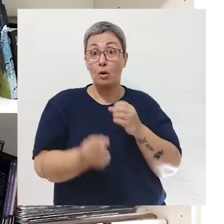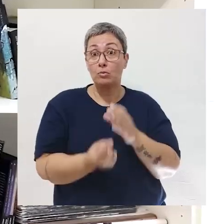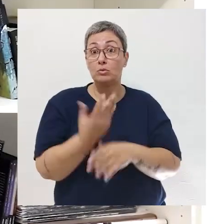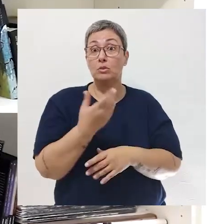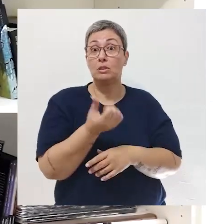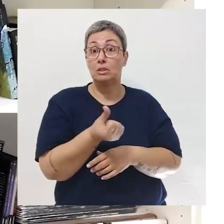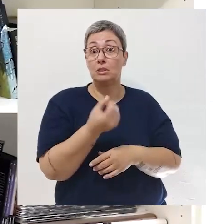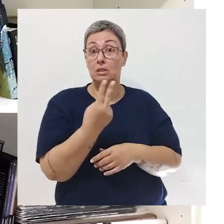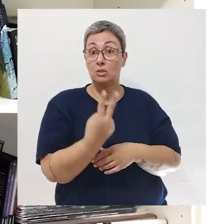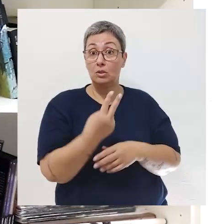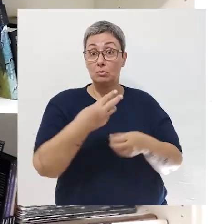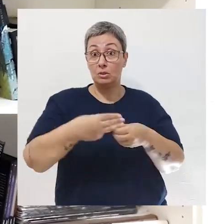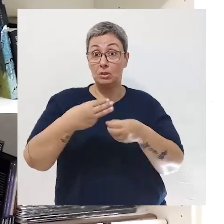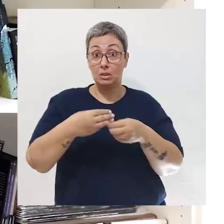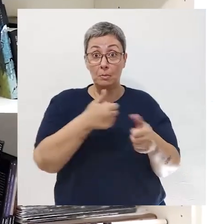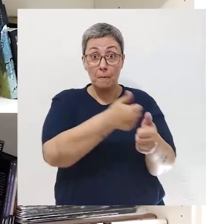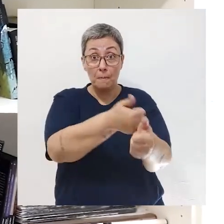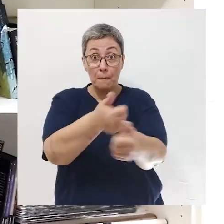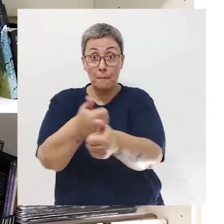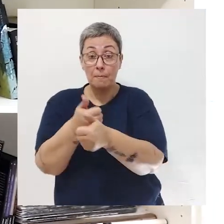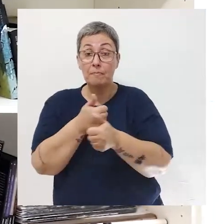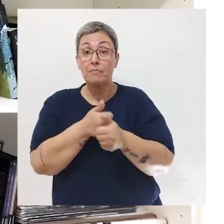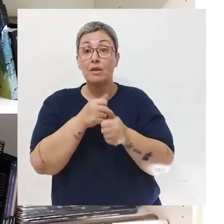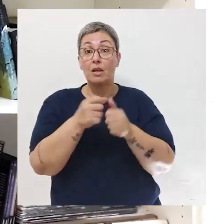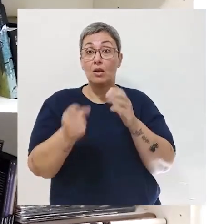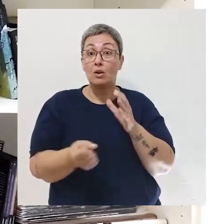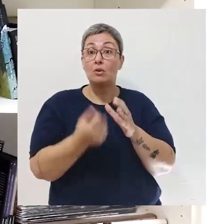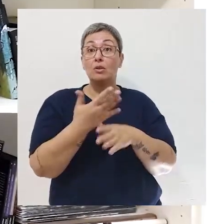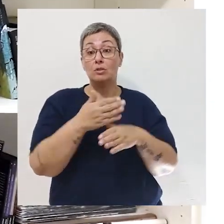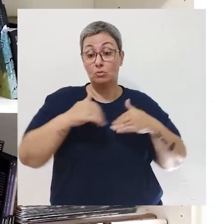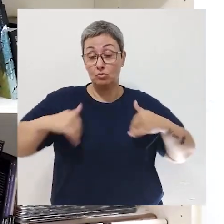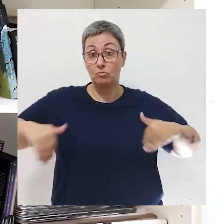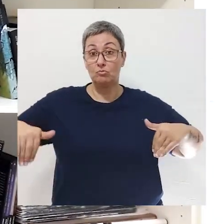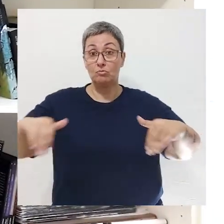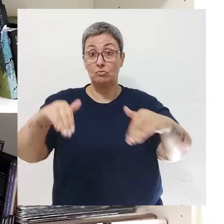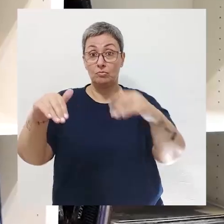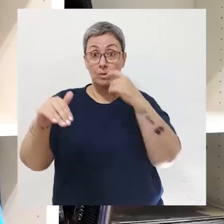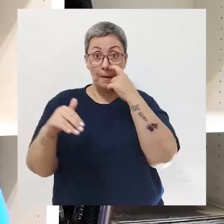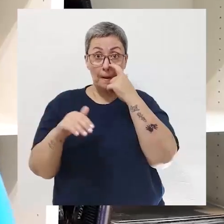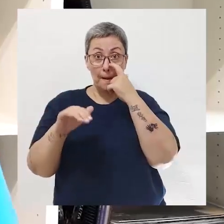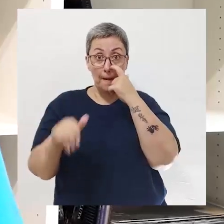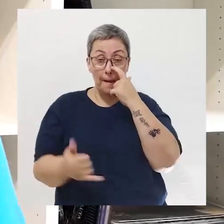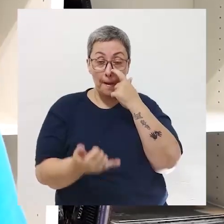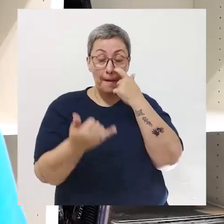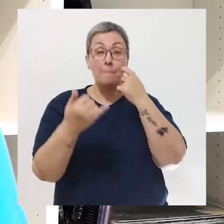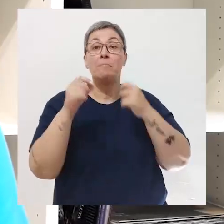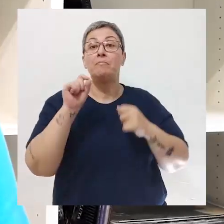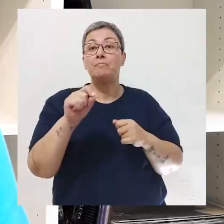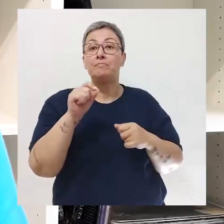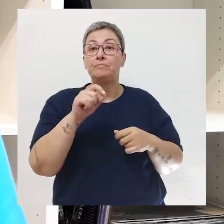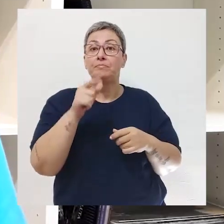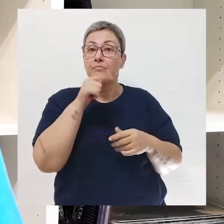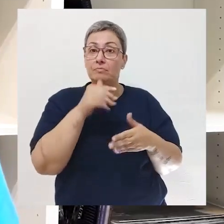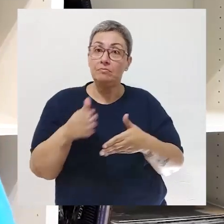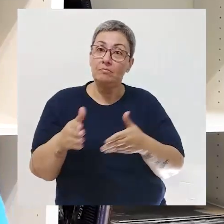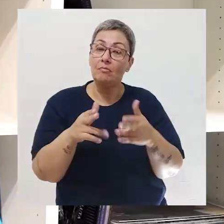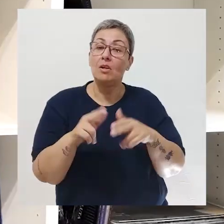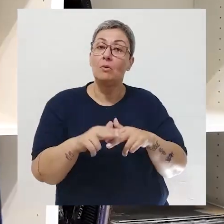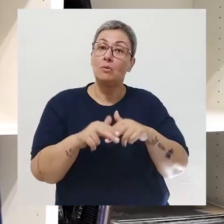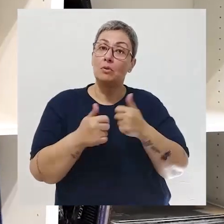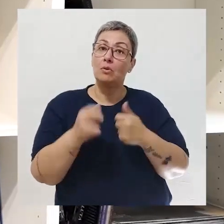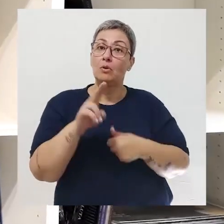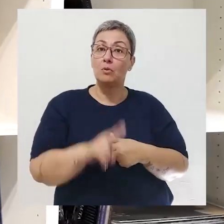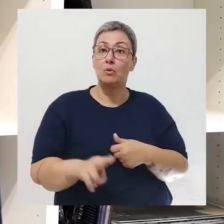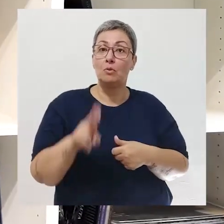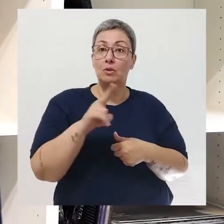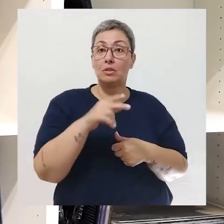municípios ribeirinhos que surgiram na sua margem. O aproveitamento do rio fica por conta